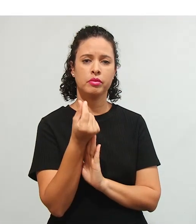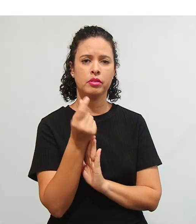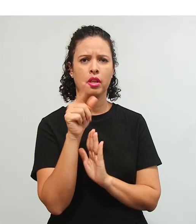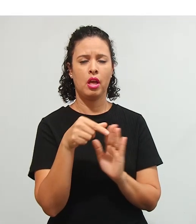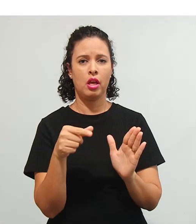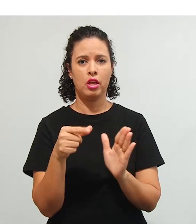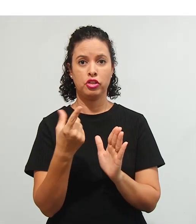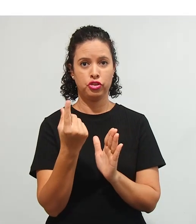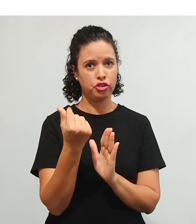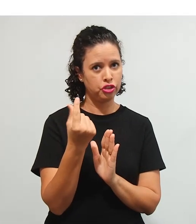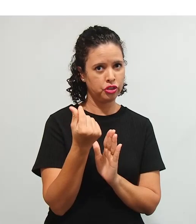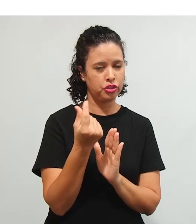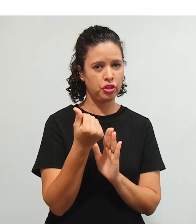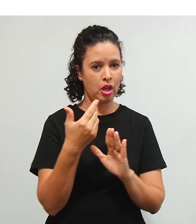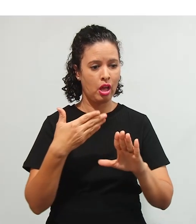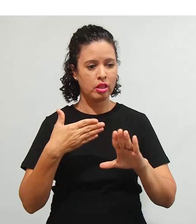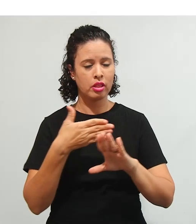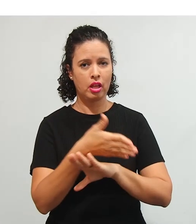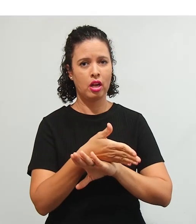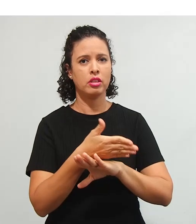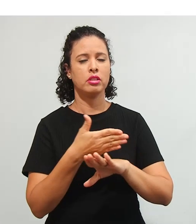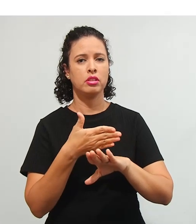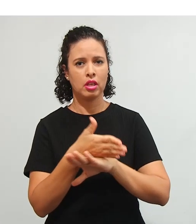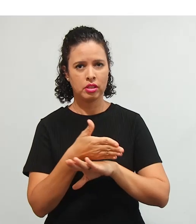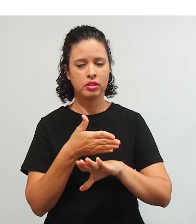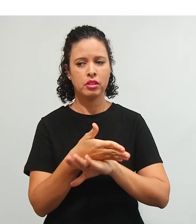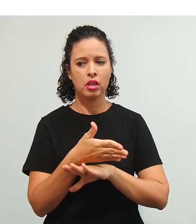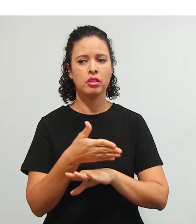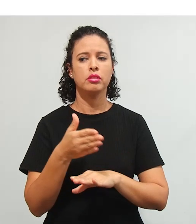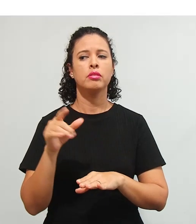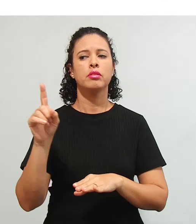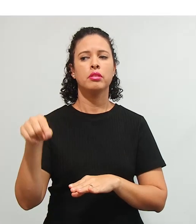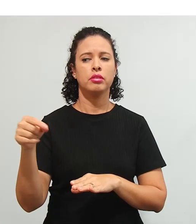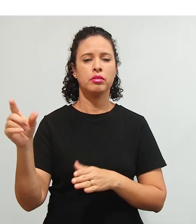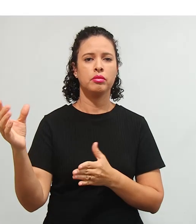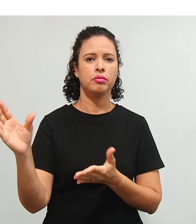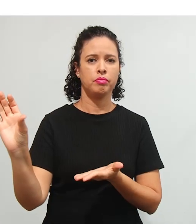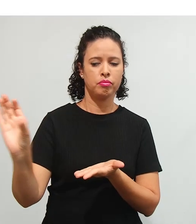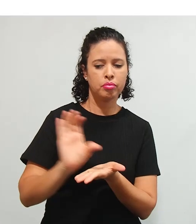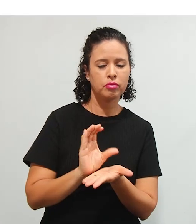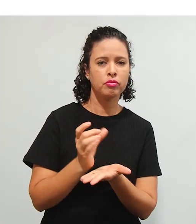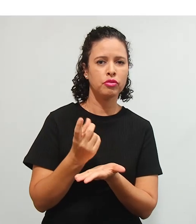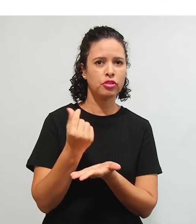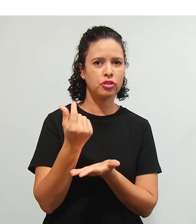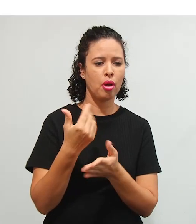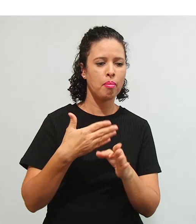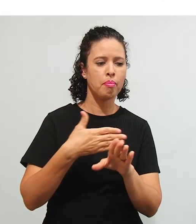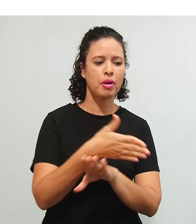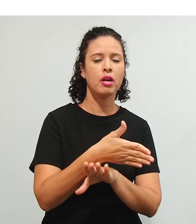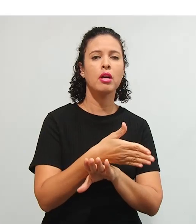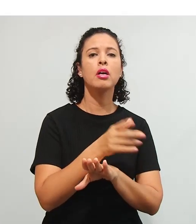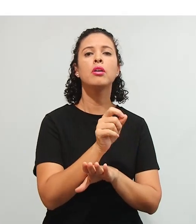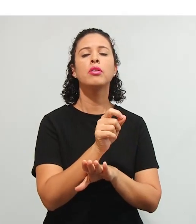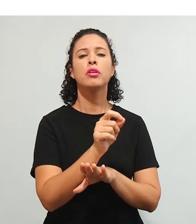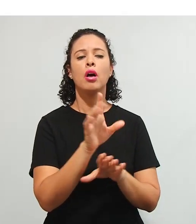são ingressos, né, entrada de recursos financeiros que